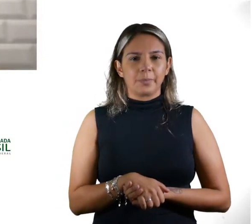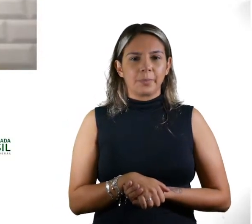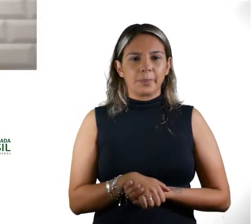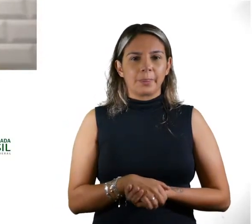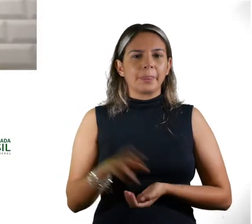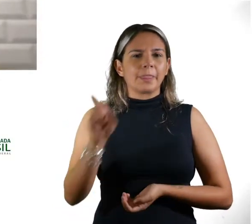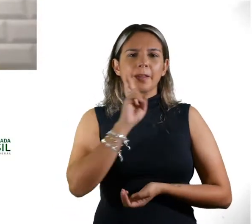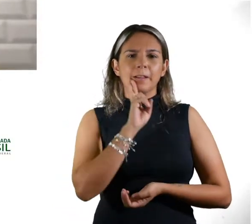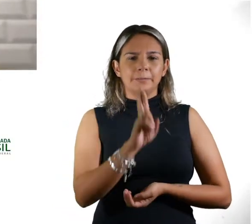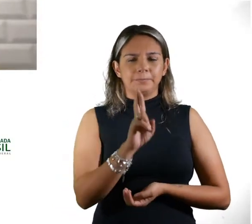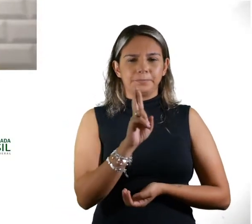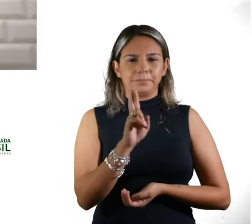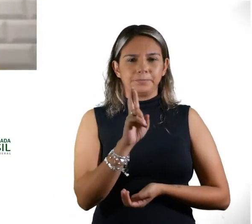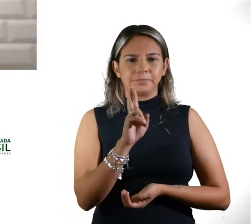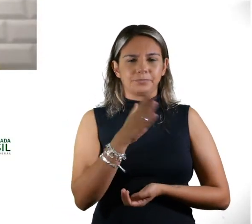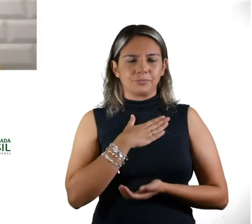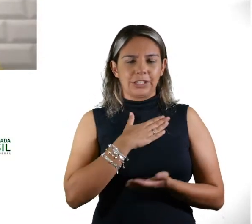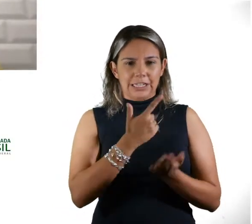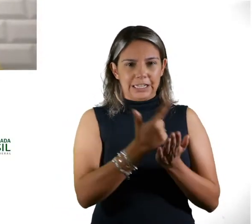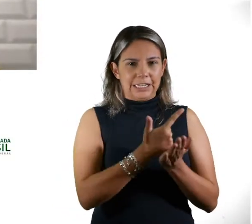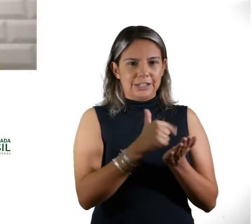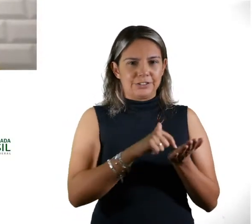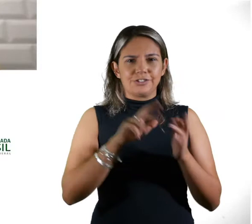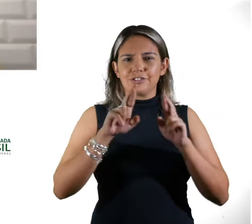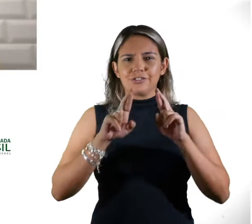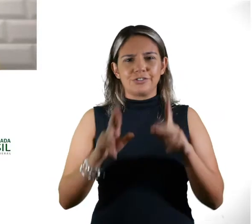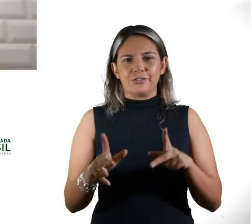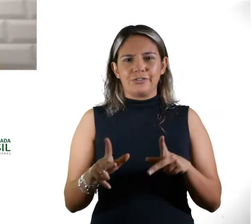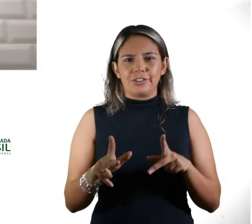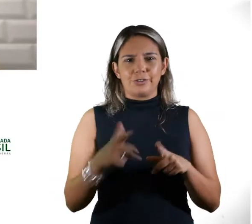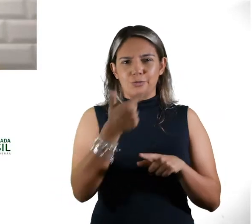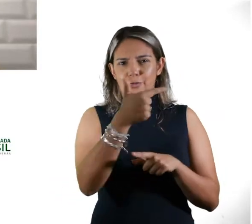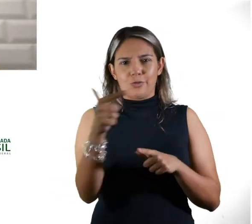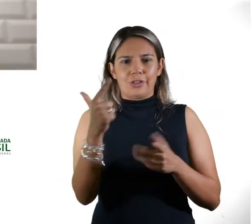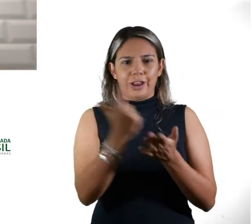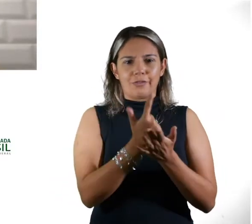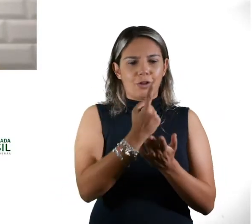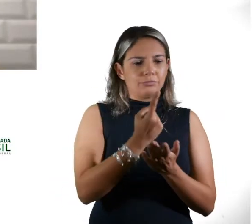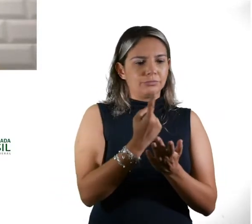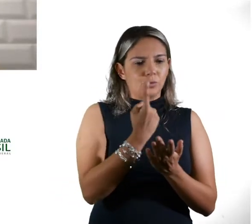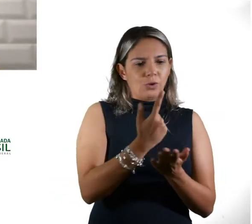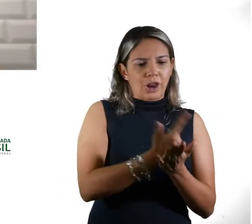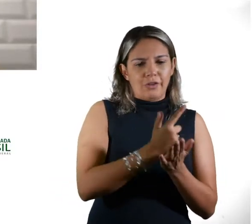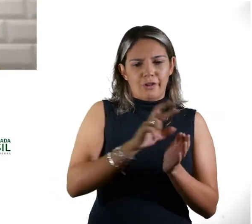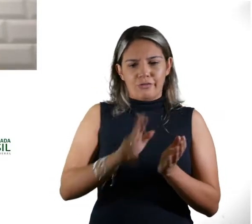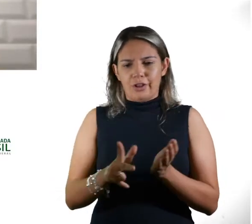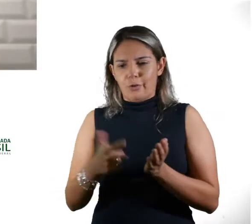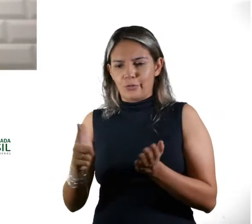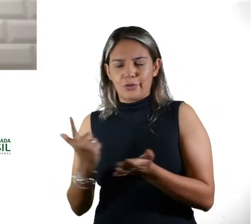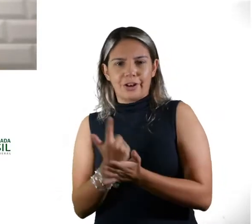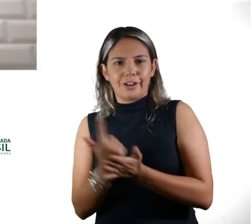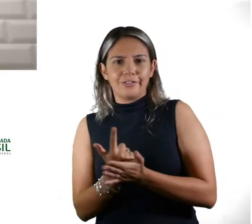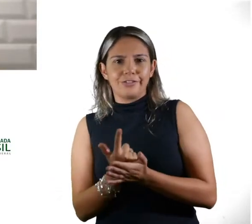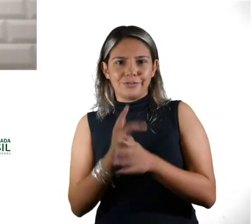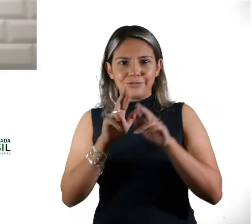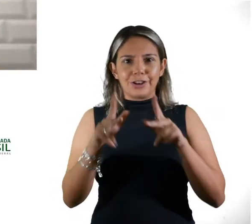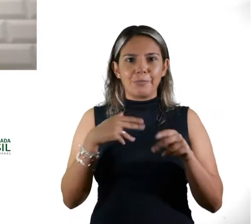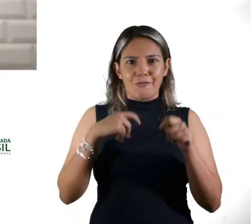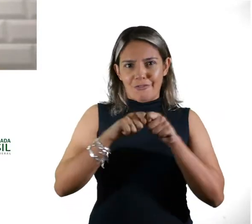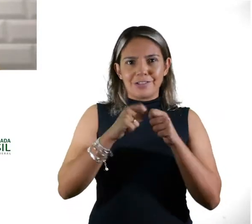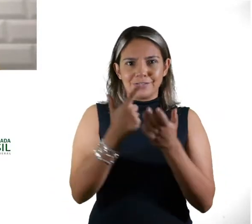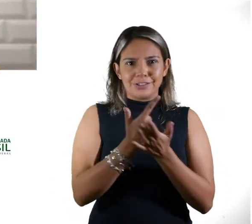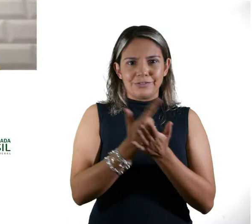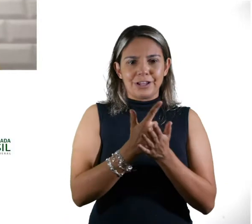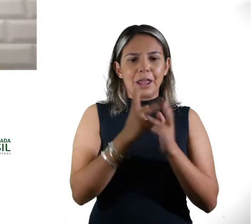Eu acho que os meus livros são muito diferentes uns dos outros, não é? Exatamente. Vamos dizer que tem livros que pertencem a